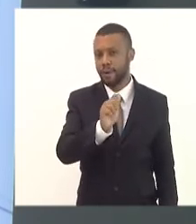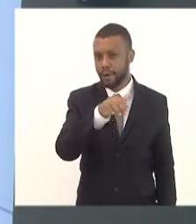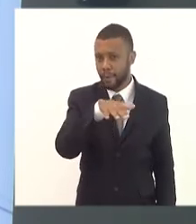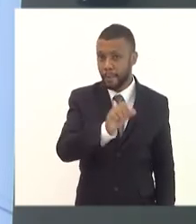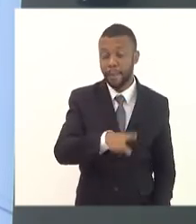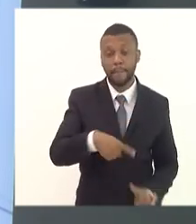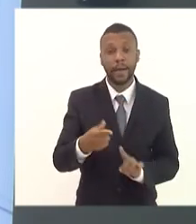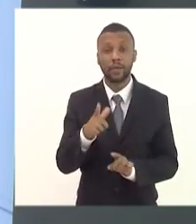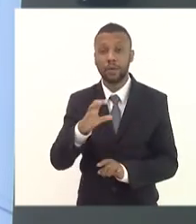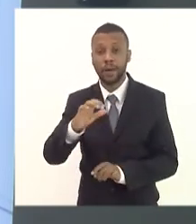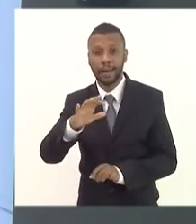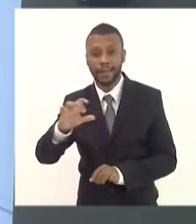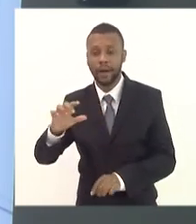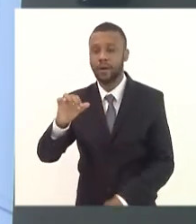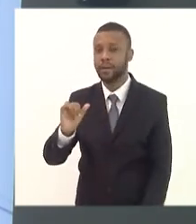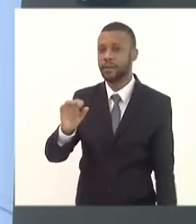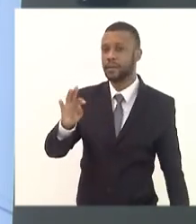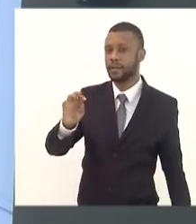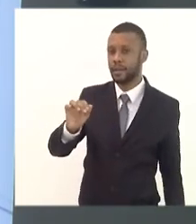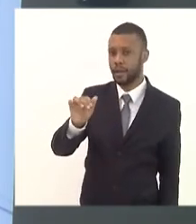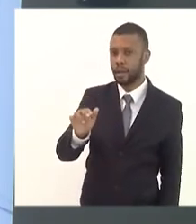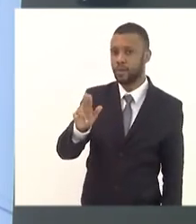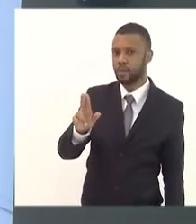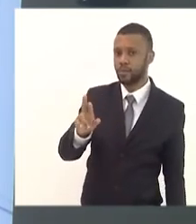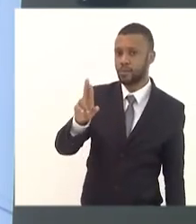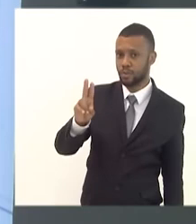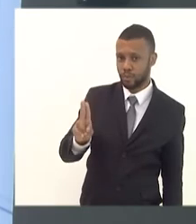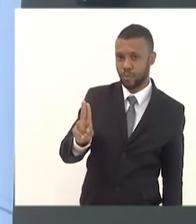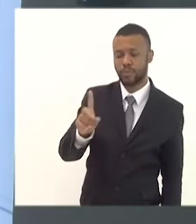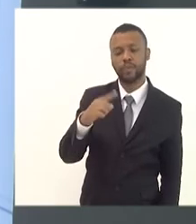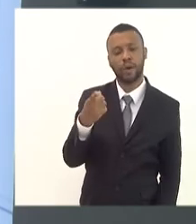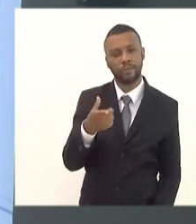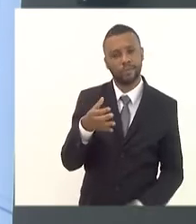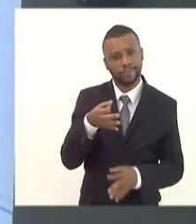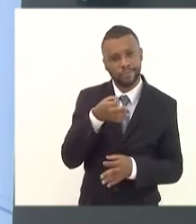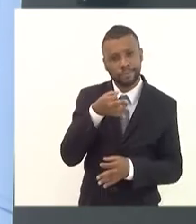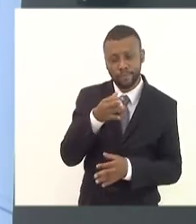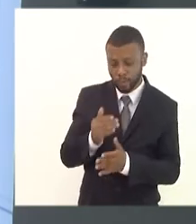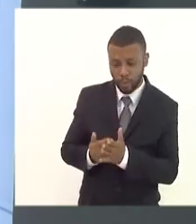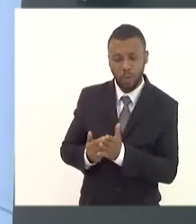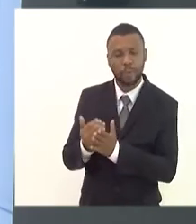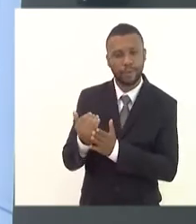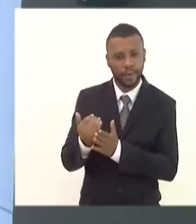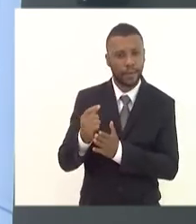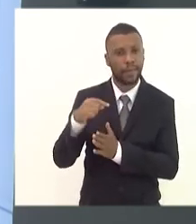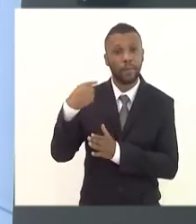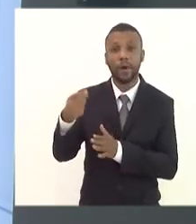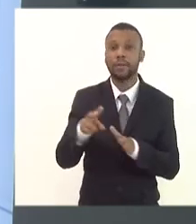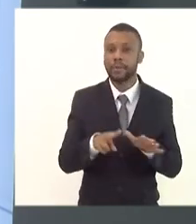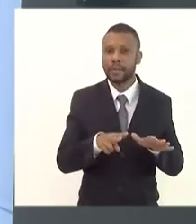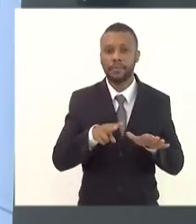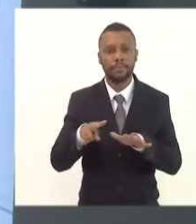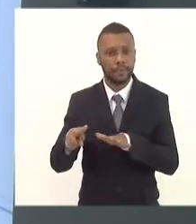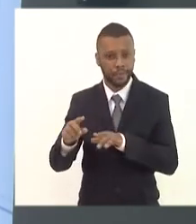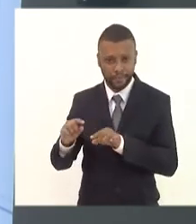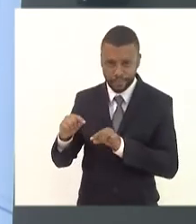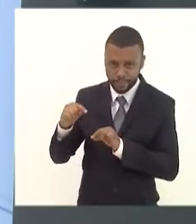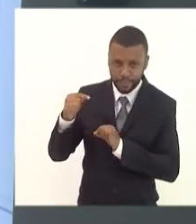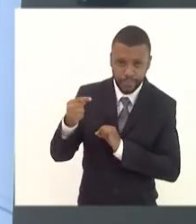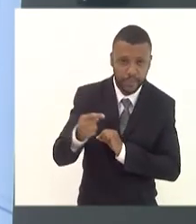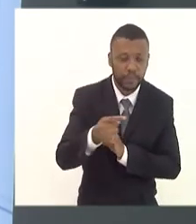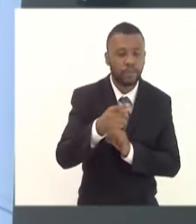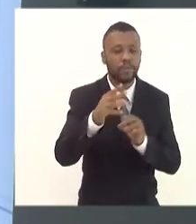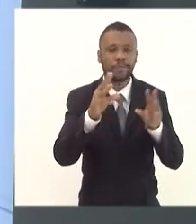Itajuru. E a gente vai dar ordem de início, provavelmente semana que vem, né? A gente está só finalizando lá a questão